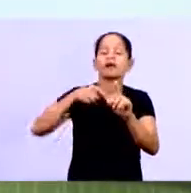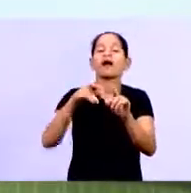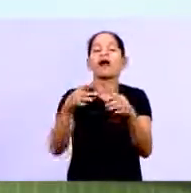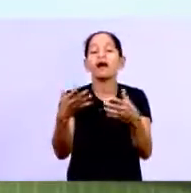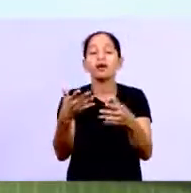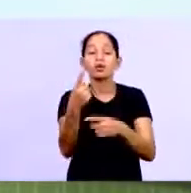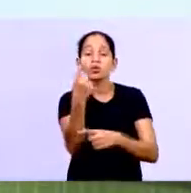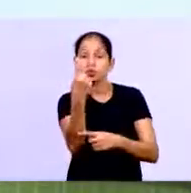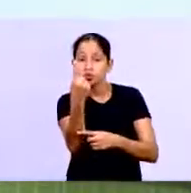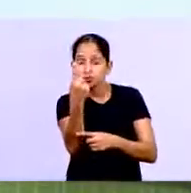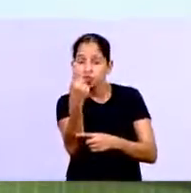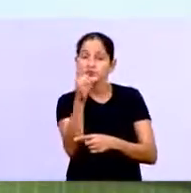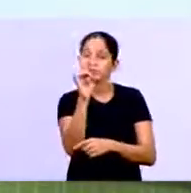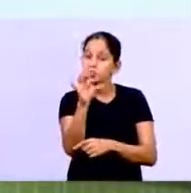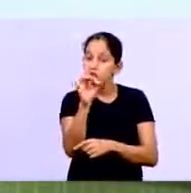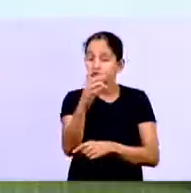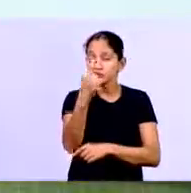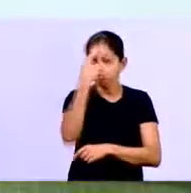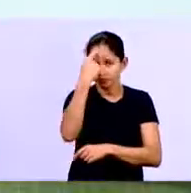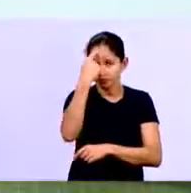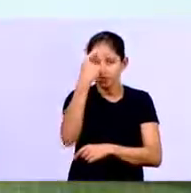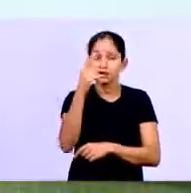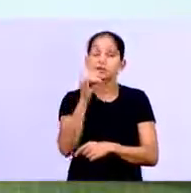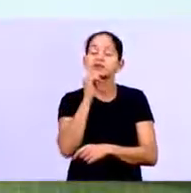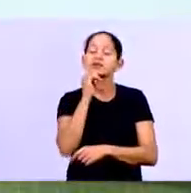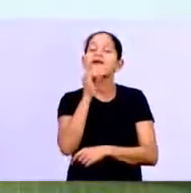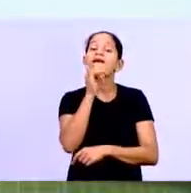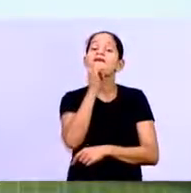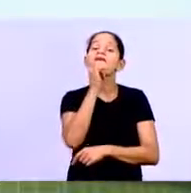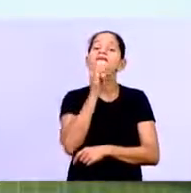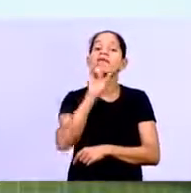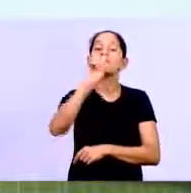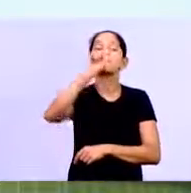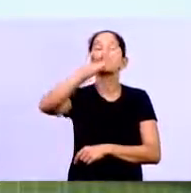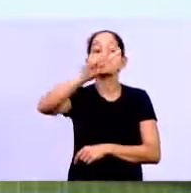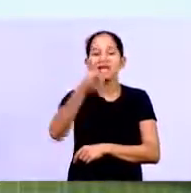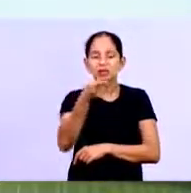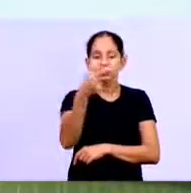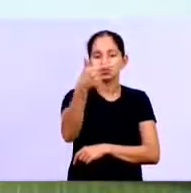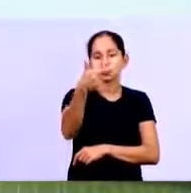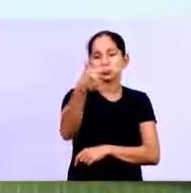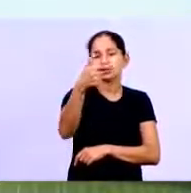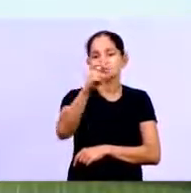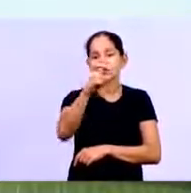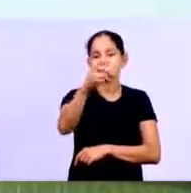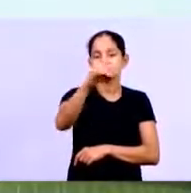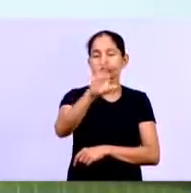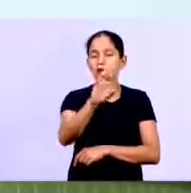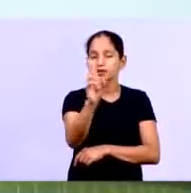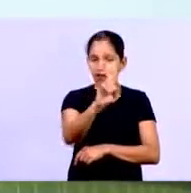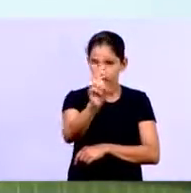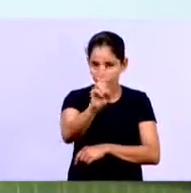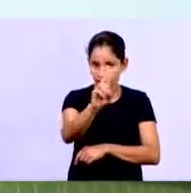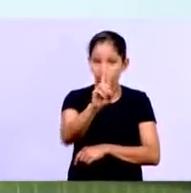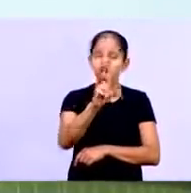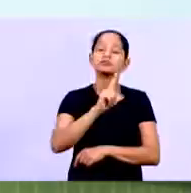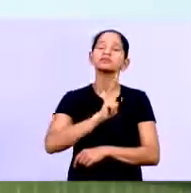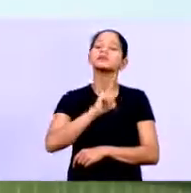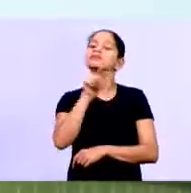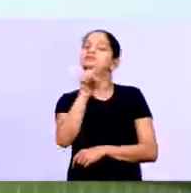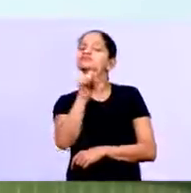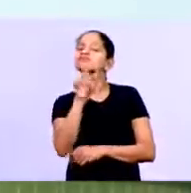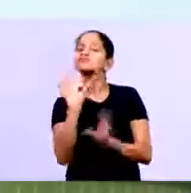daquele pagamento, citando aqui o valor, por exemplo, R$ 1.250 uma prestação, nesses R$ 1.250 estará